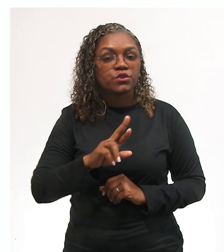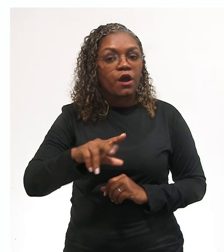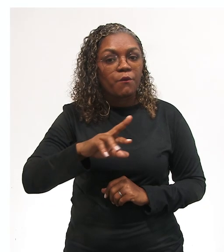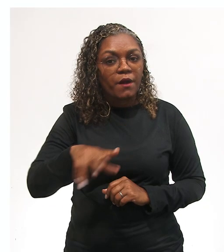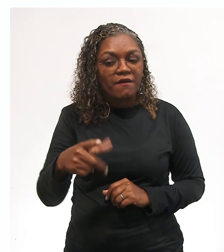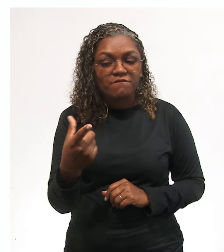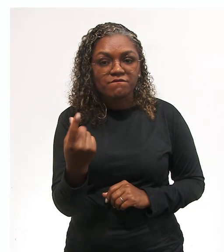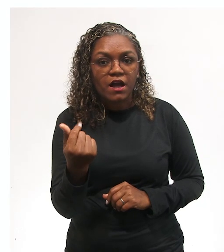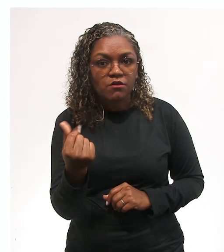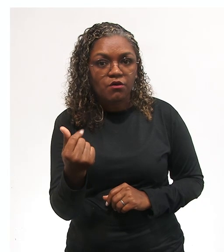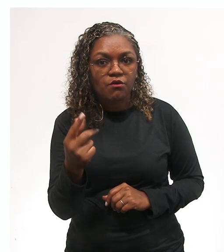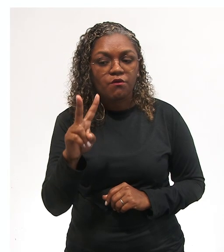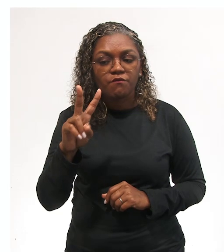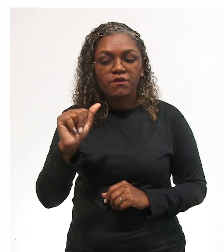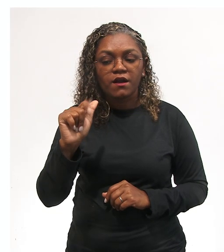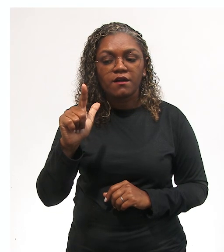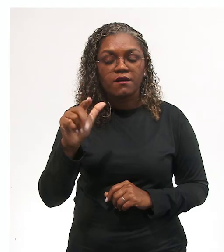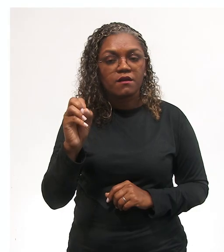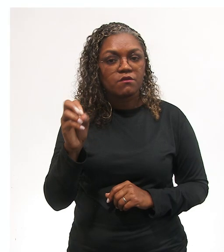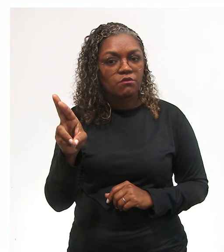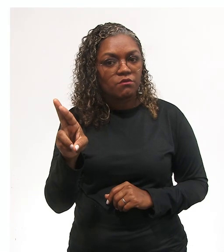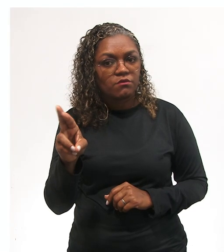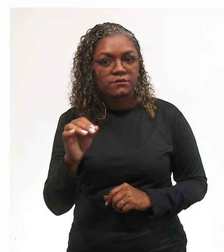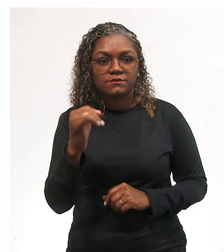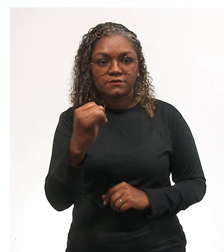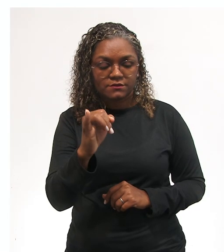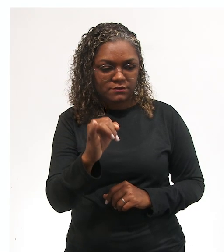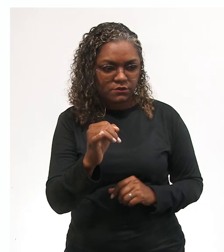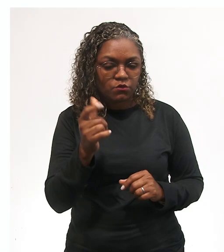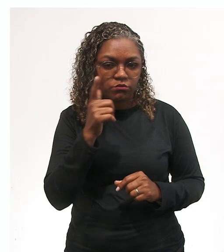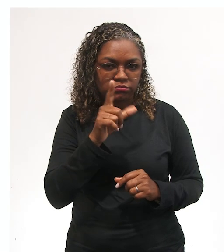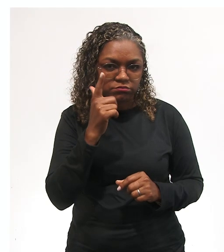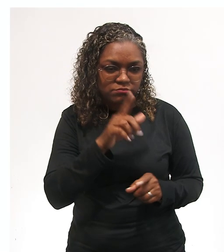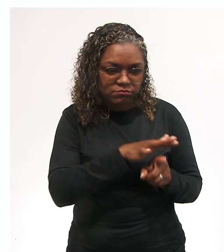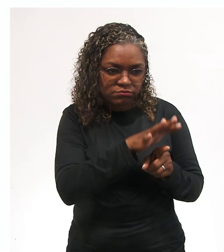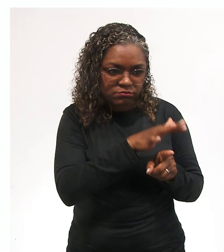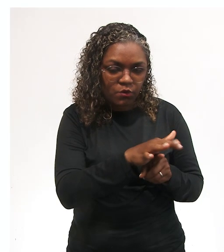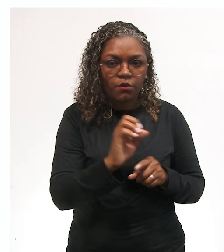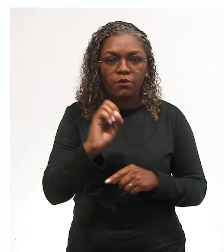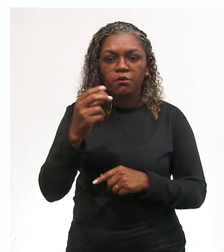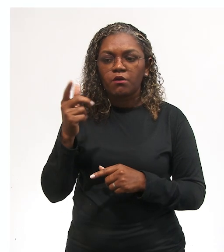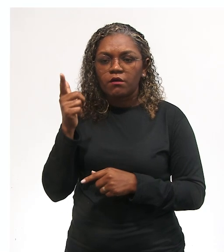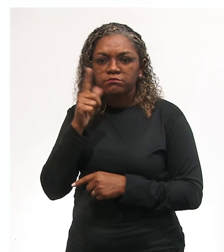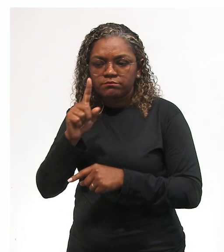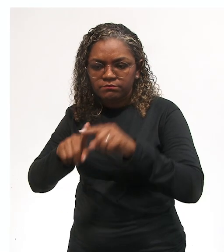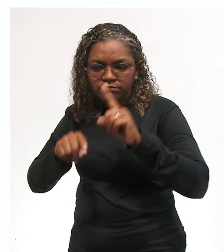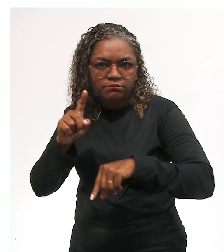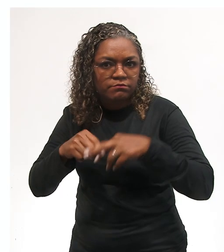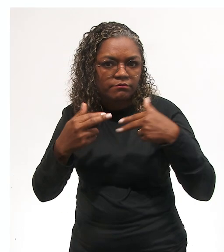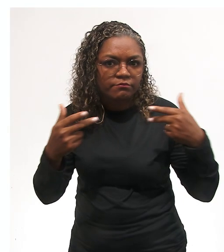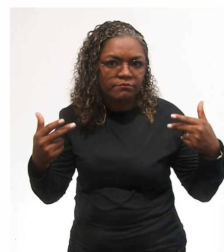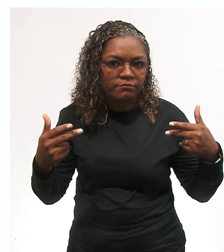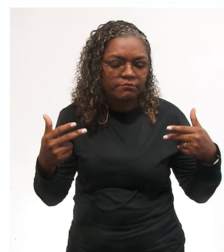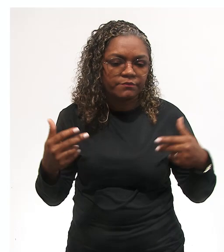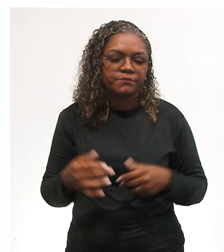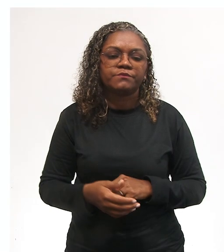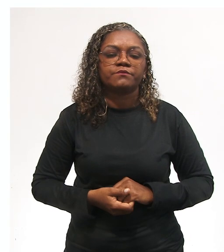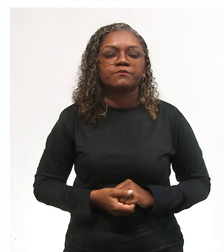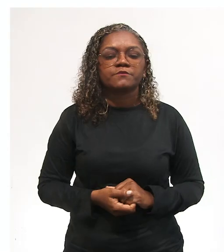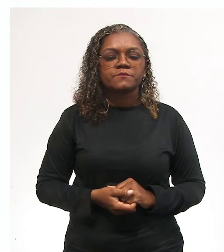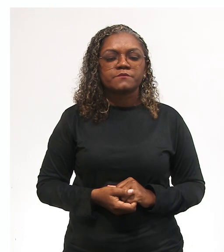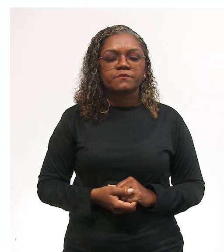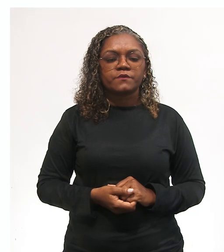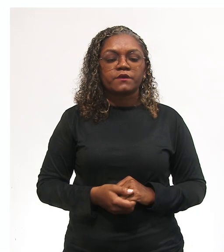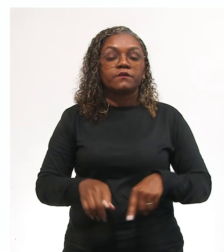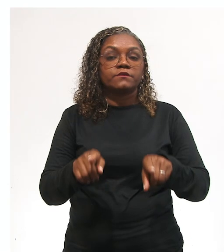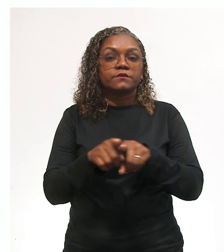a valores, mas sim ao crescimento, se elas crescem juntas ou se elas decrescem juntas, tá? Outro exemplo